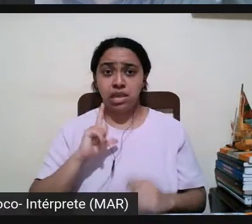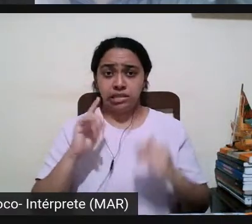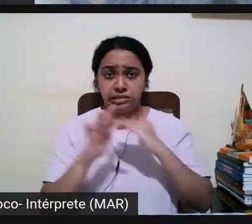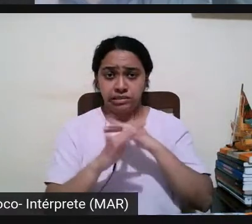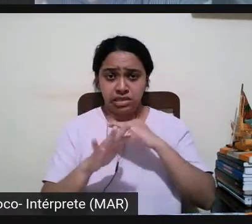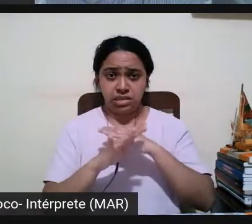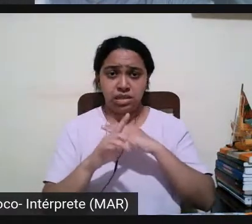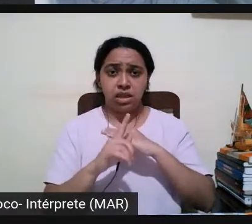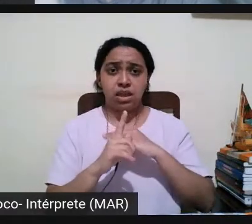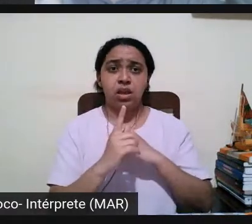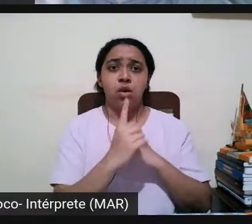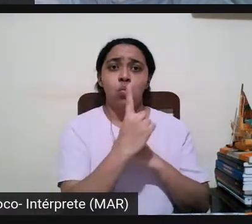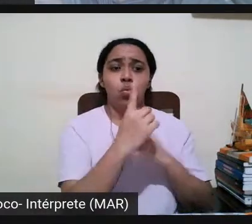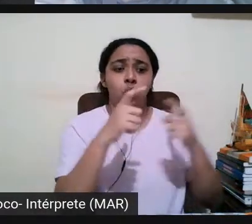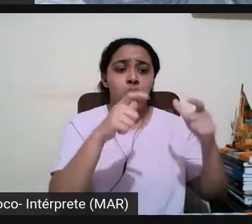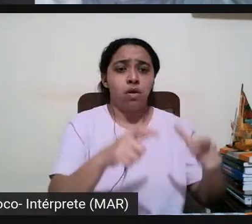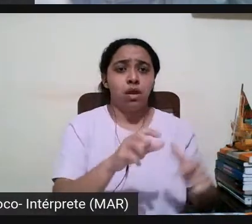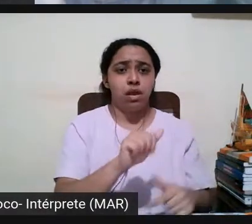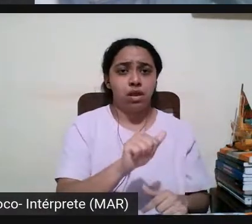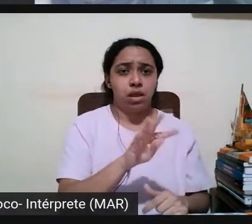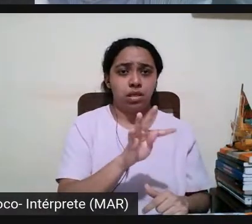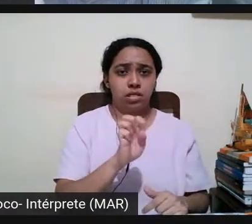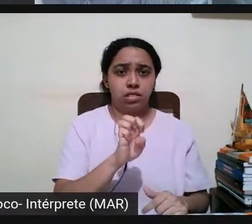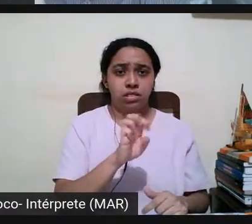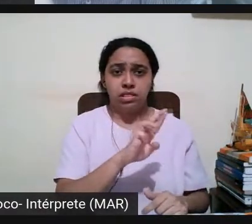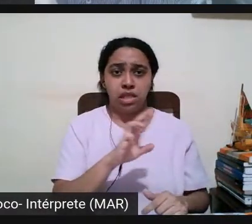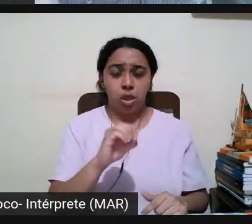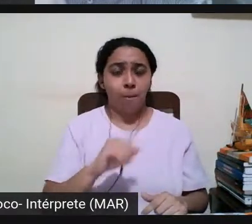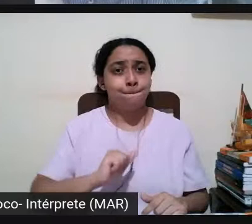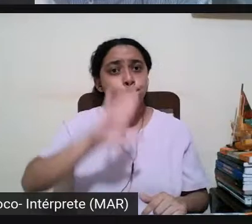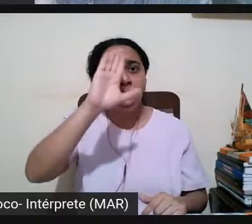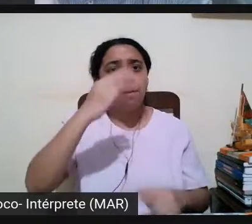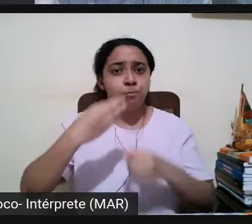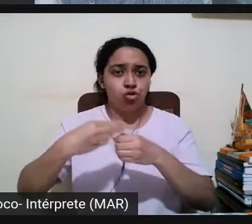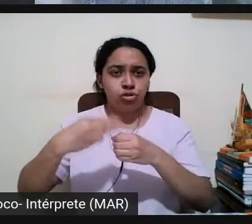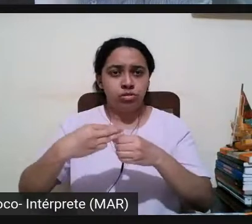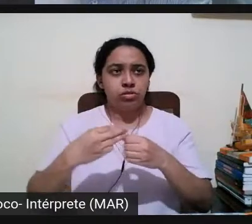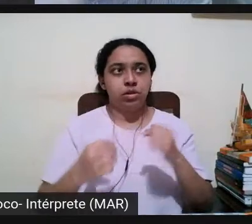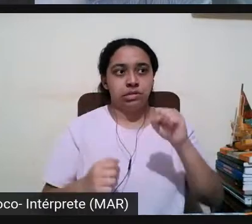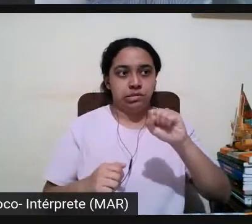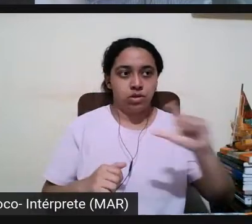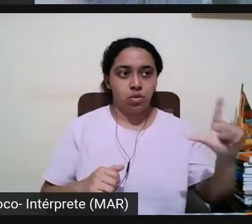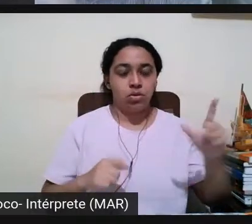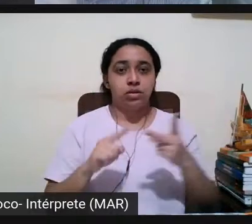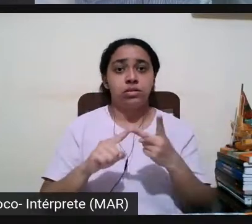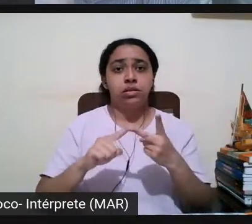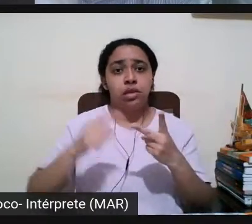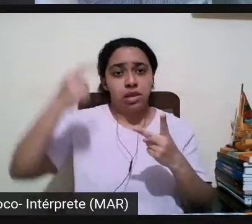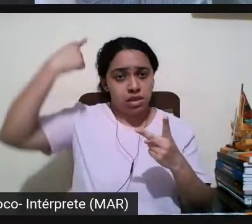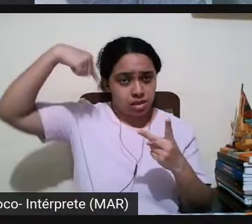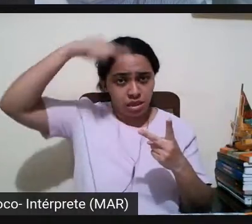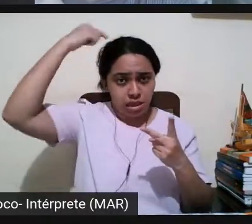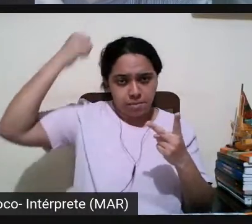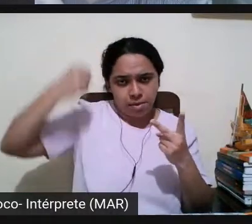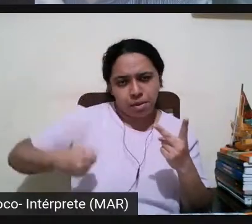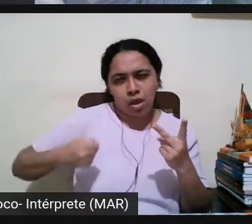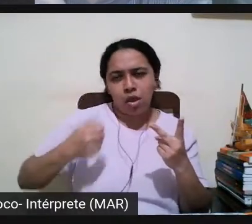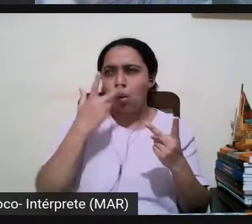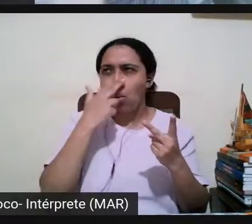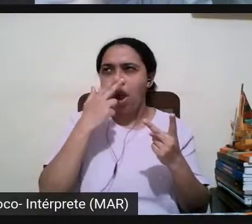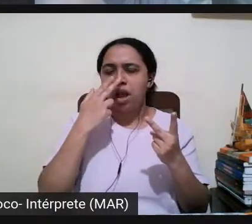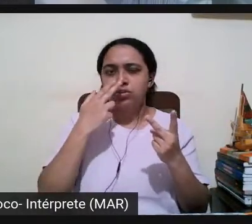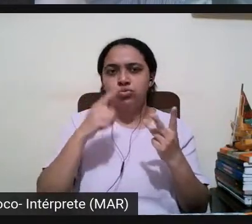um aterro sanitário desse que Ele atende mais de um município Ele atende São Luís São José de Ribamar Paço acho que tá atendendo